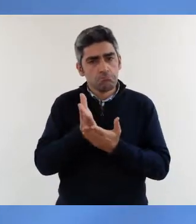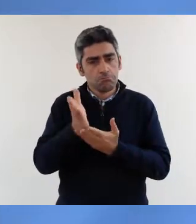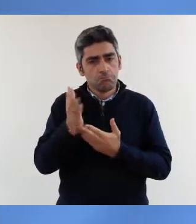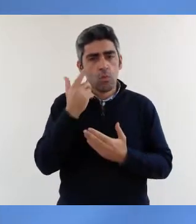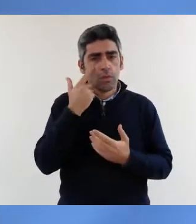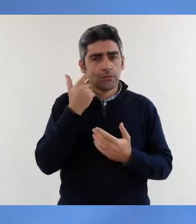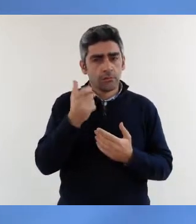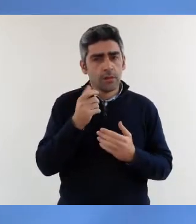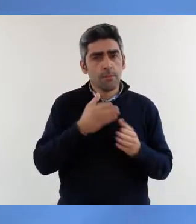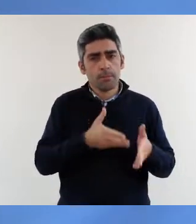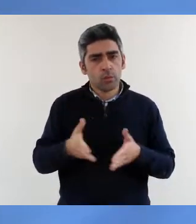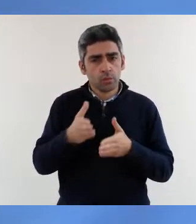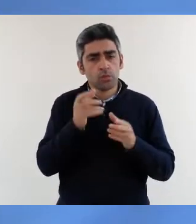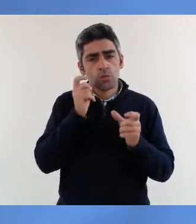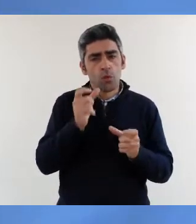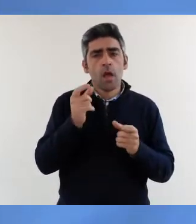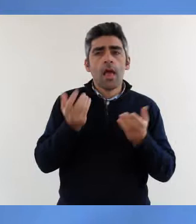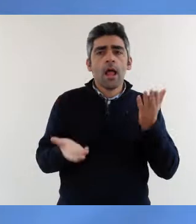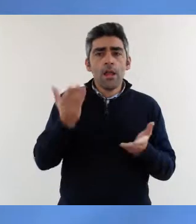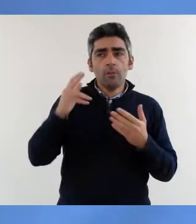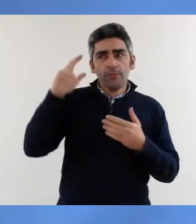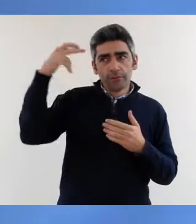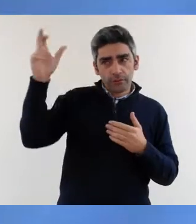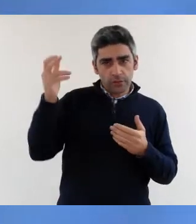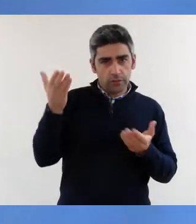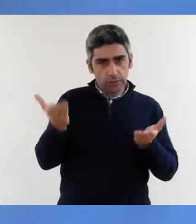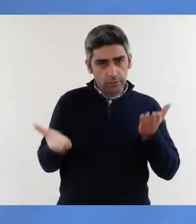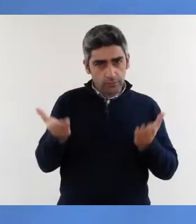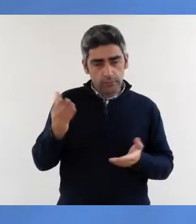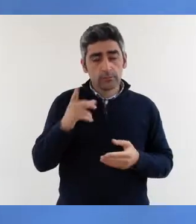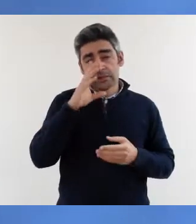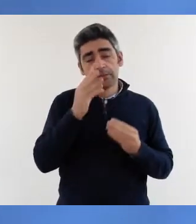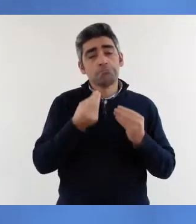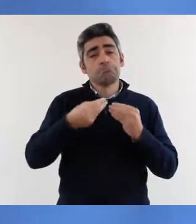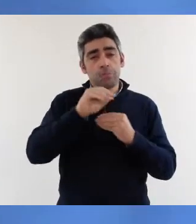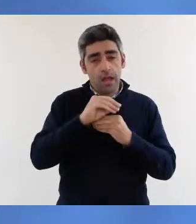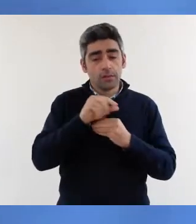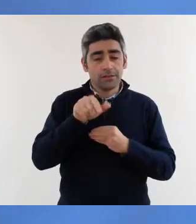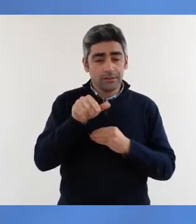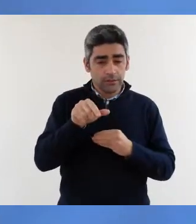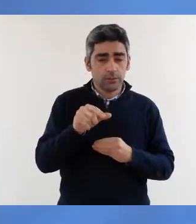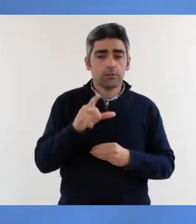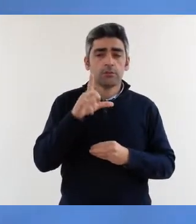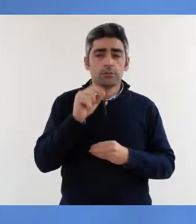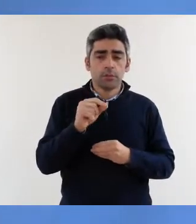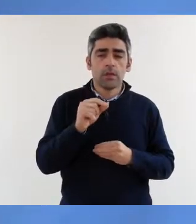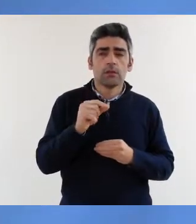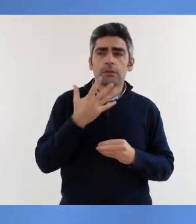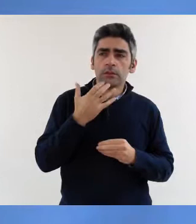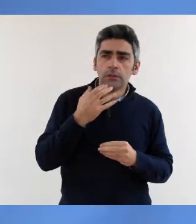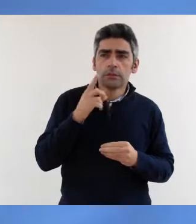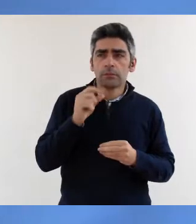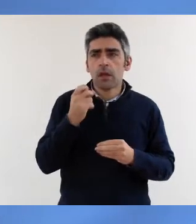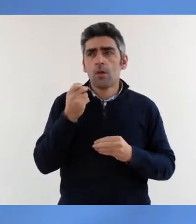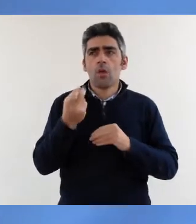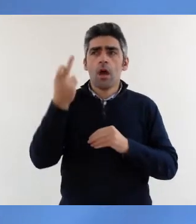processo idêntico o curso conhecendo o controle os equilíbrios internos se somarmos